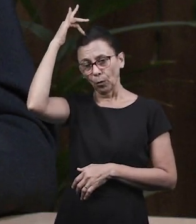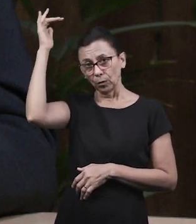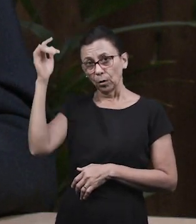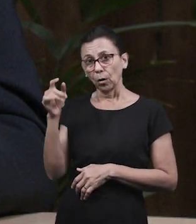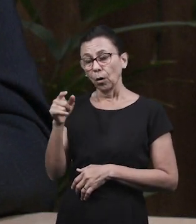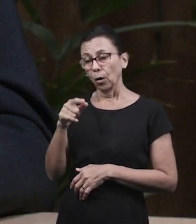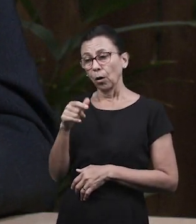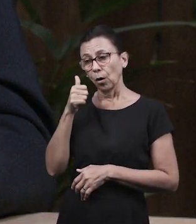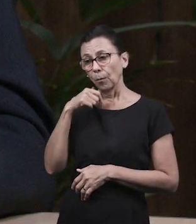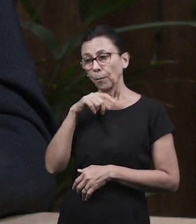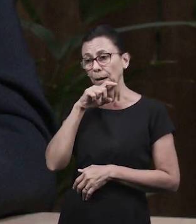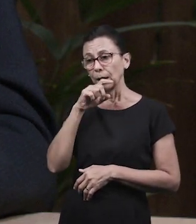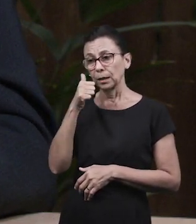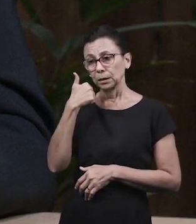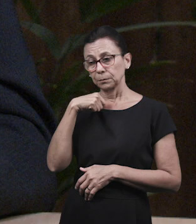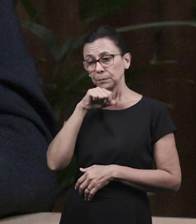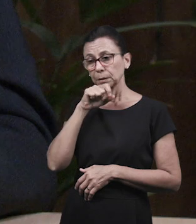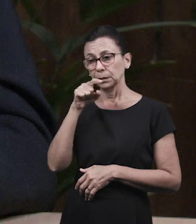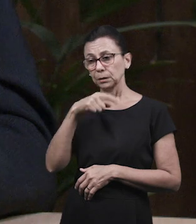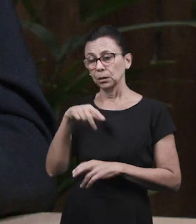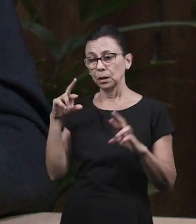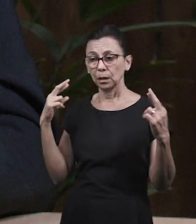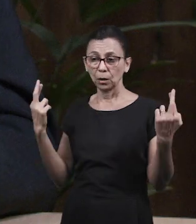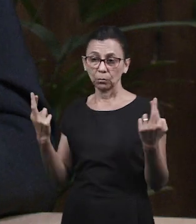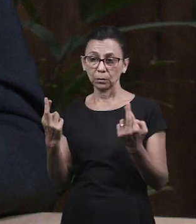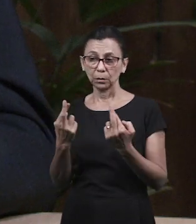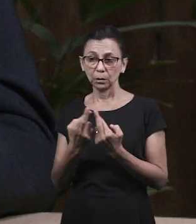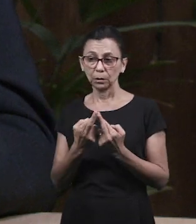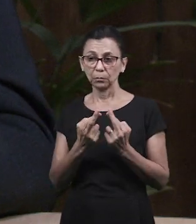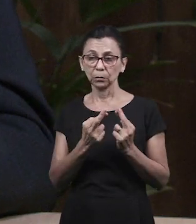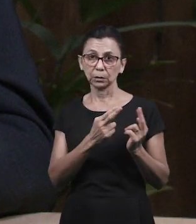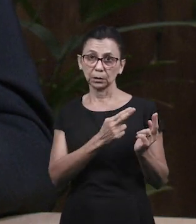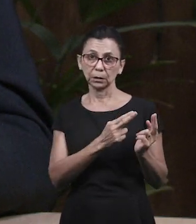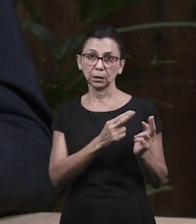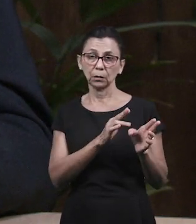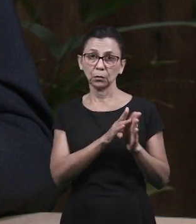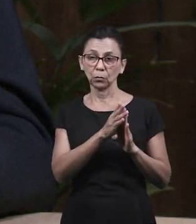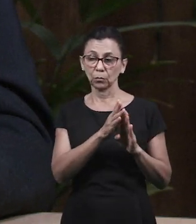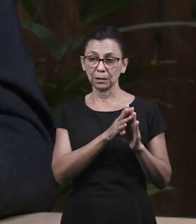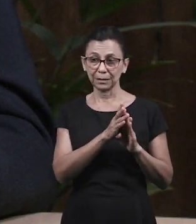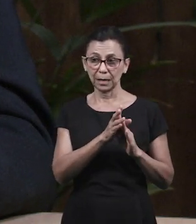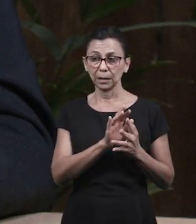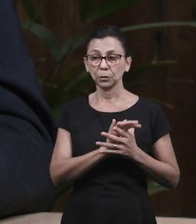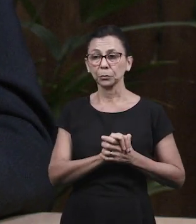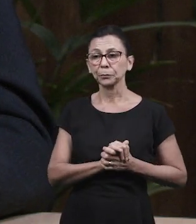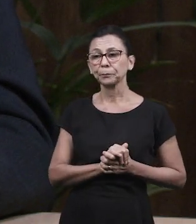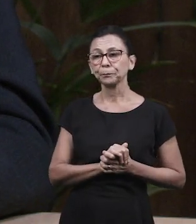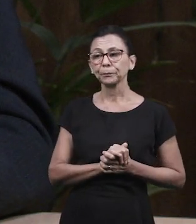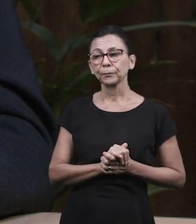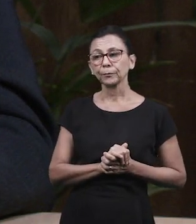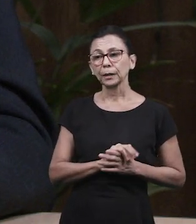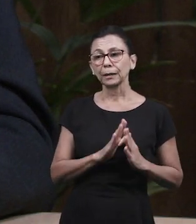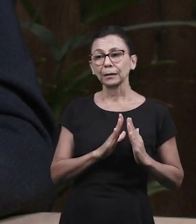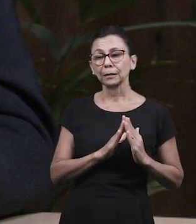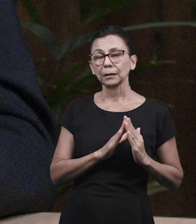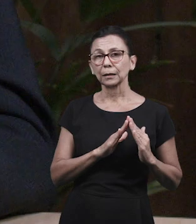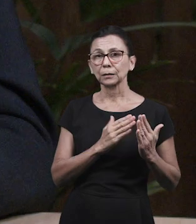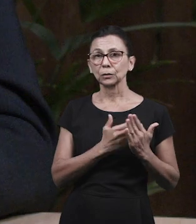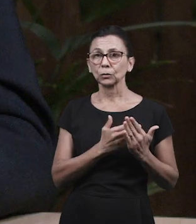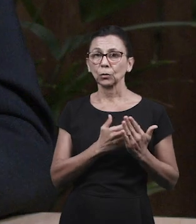o conselho da escola e o seu filho vai ser aprovado. Então